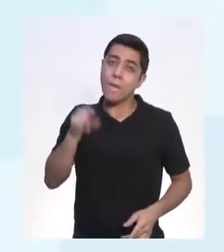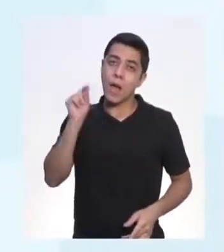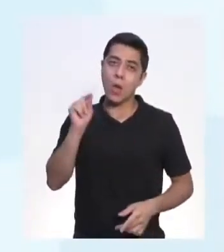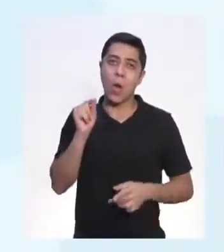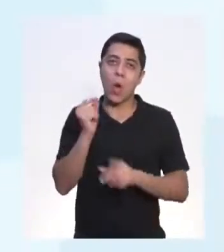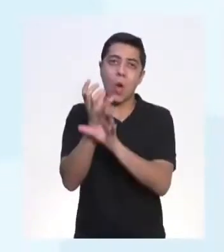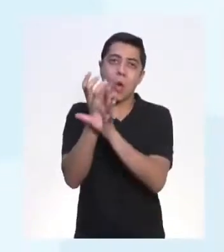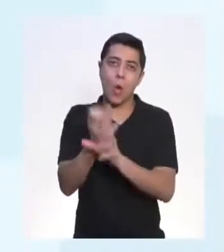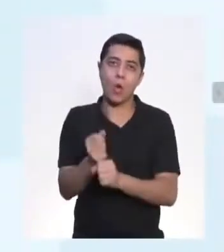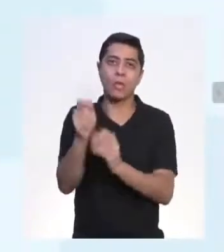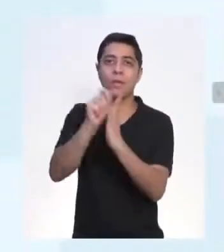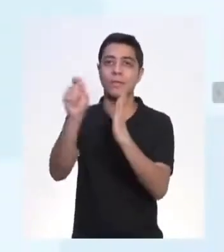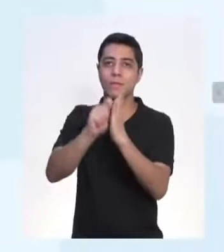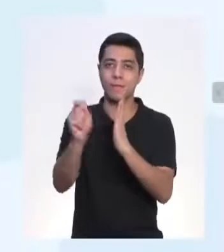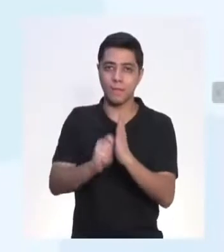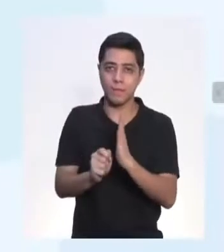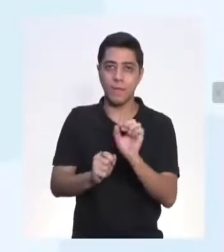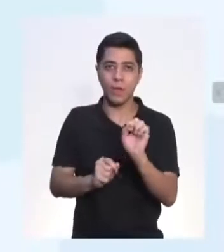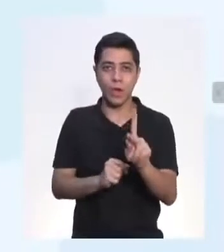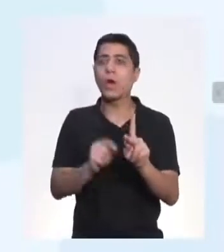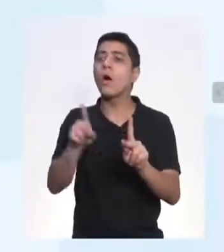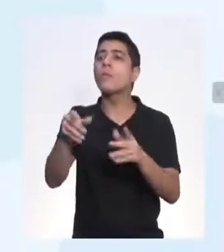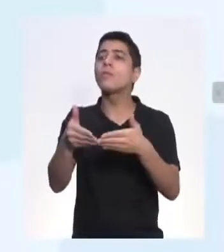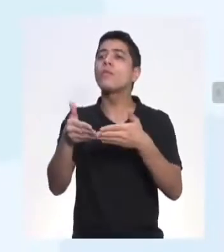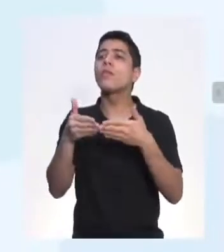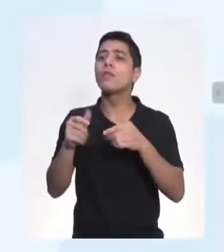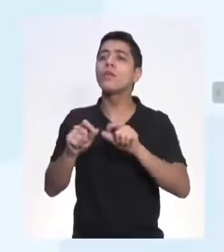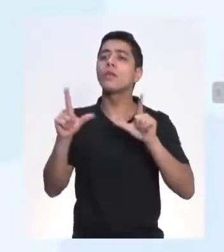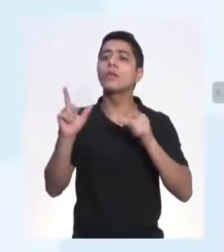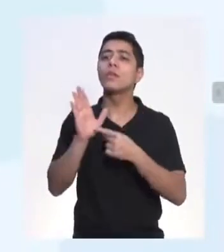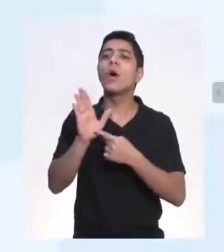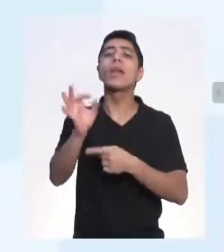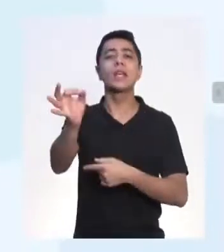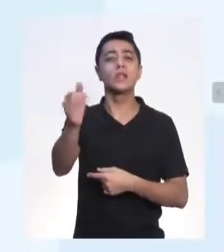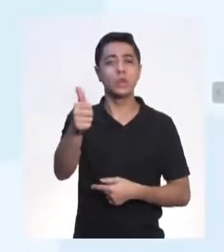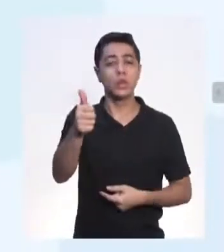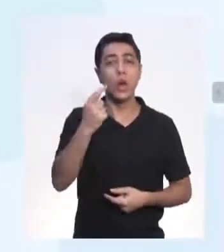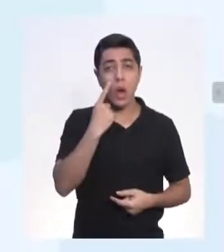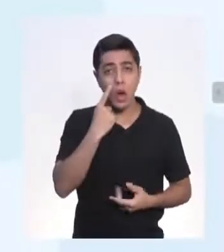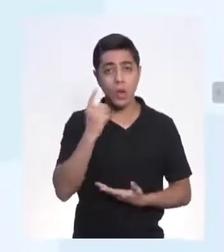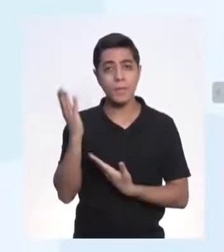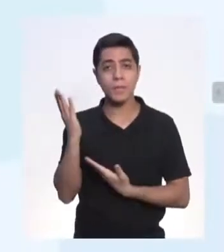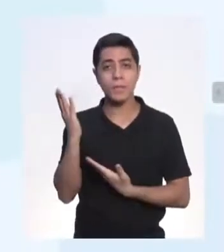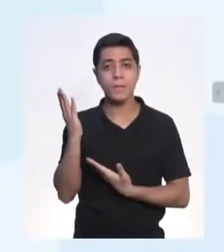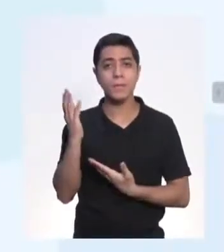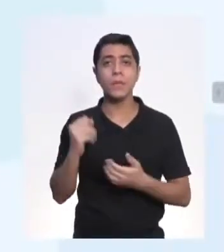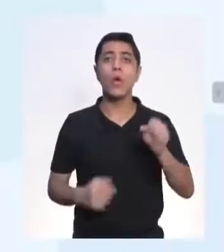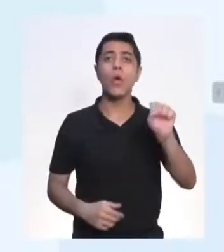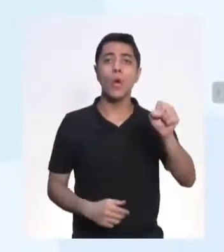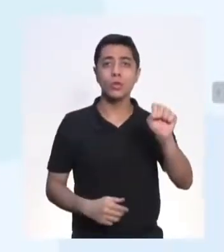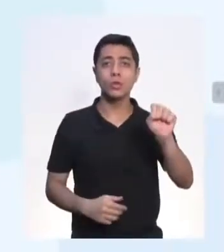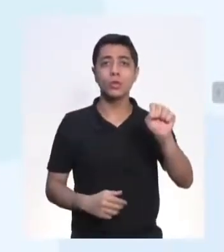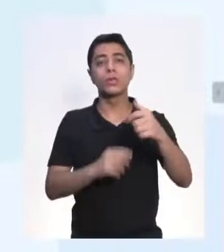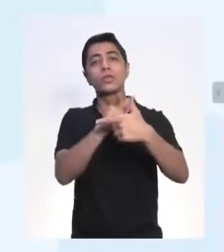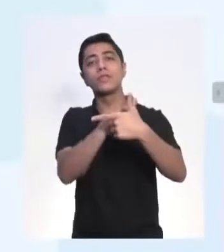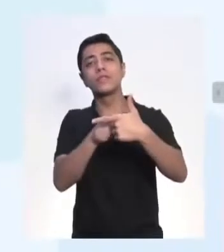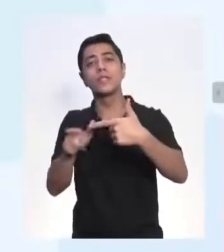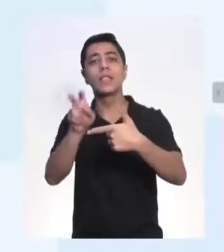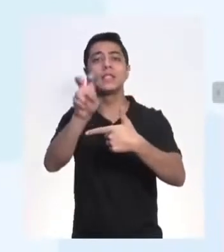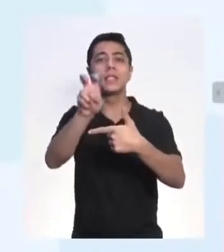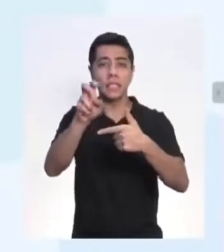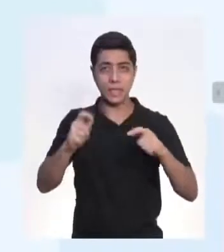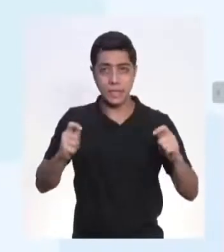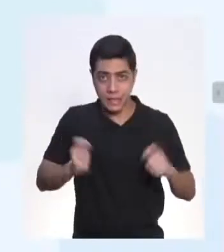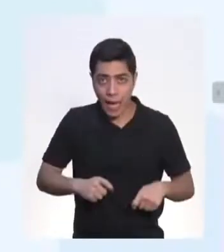tela a minha tela para eles, isso. Então, vamos lá, pessoal. 8 dá para dividir? Dá. Quantas